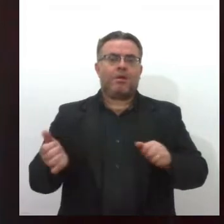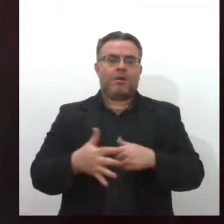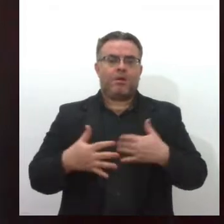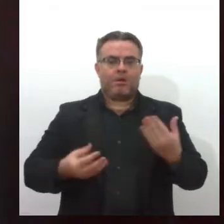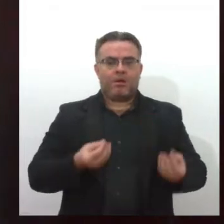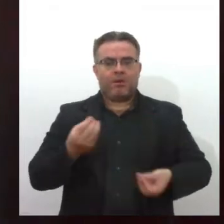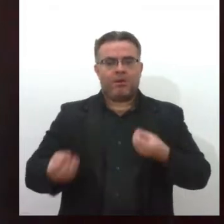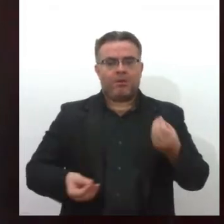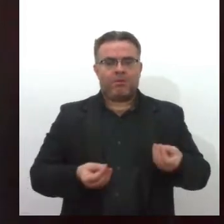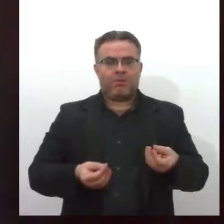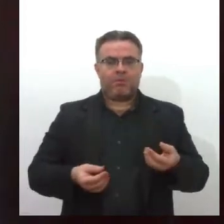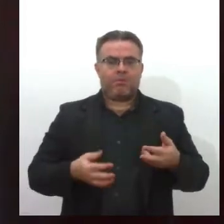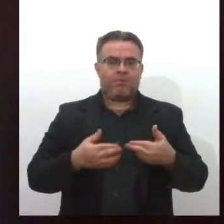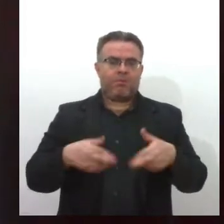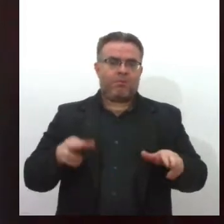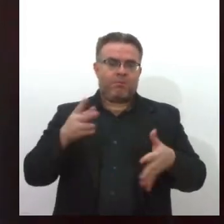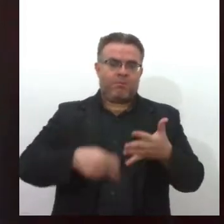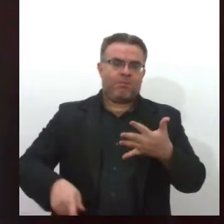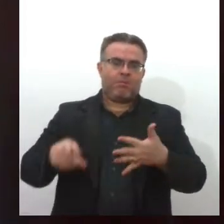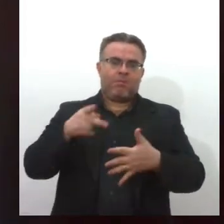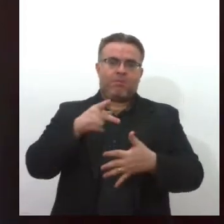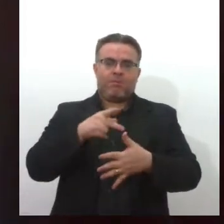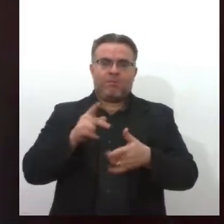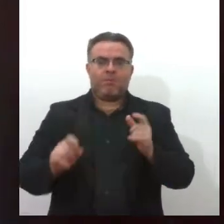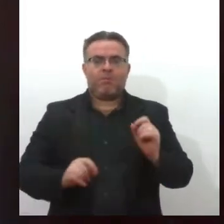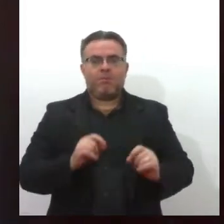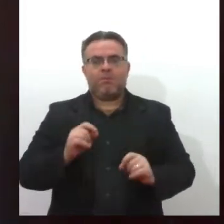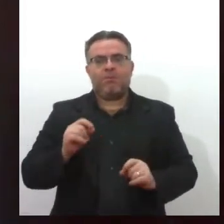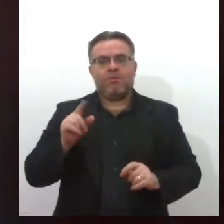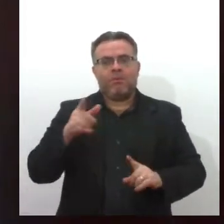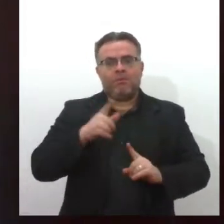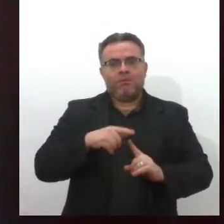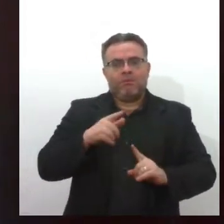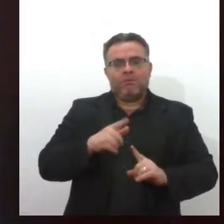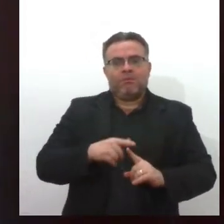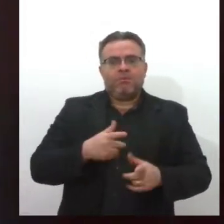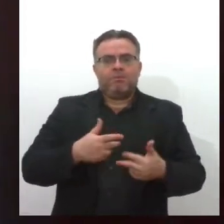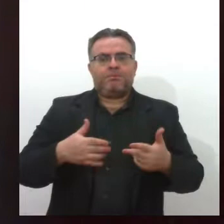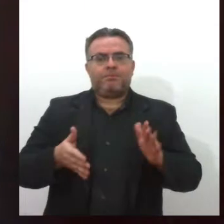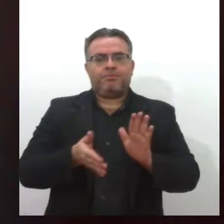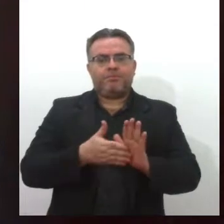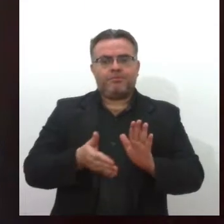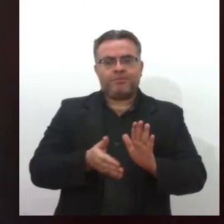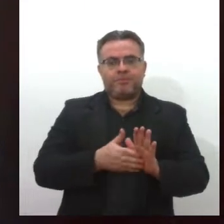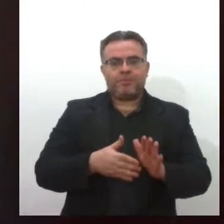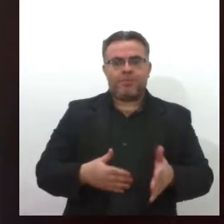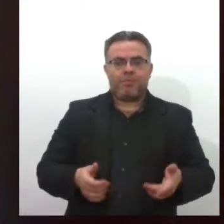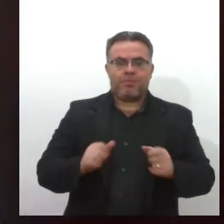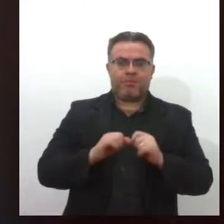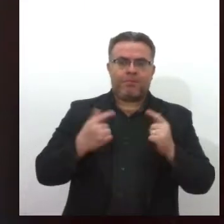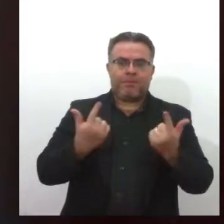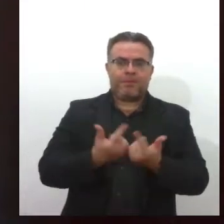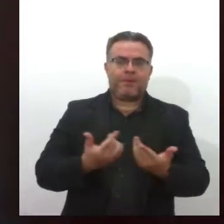priorizar esse tipo de proposição legislativa que vá ao encontro dessas necessidades da